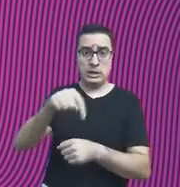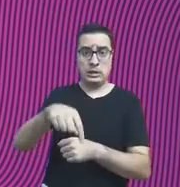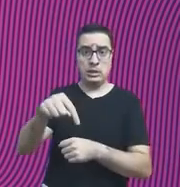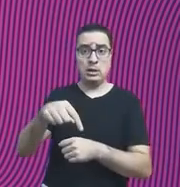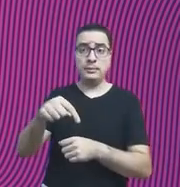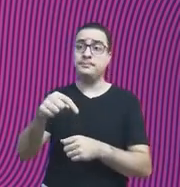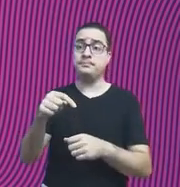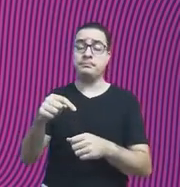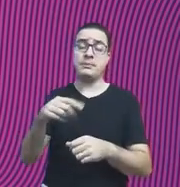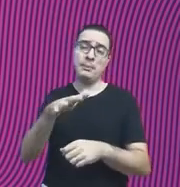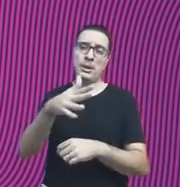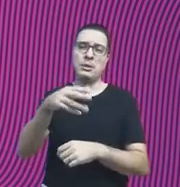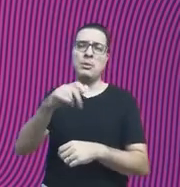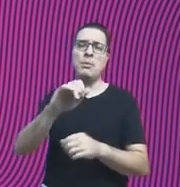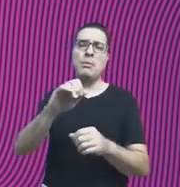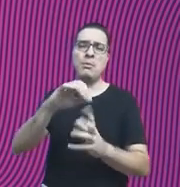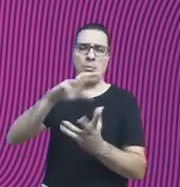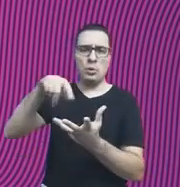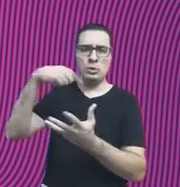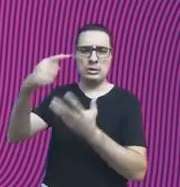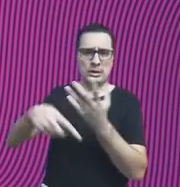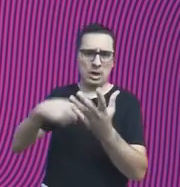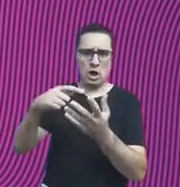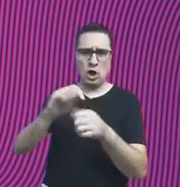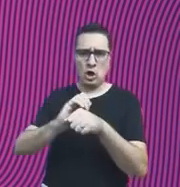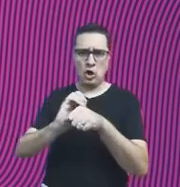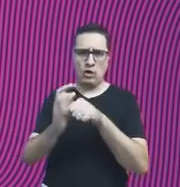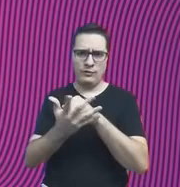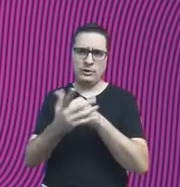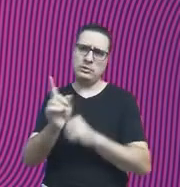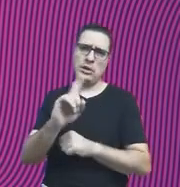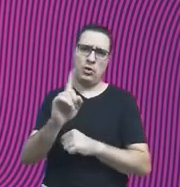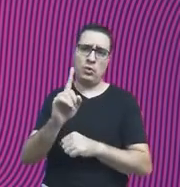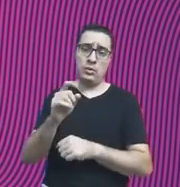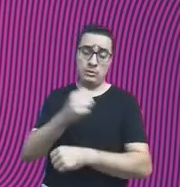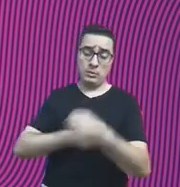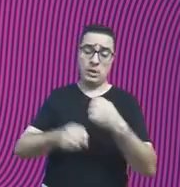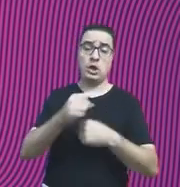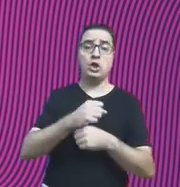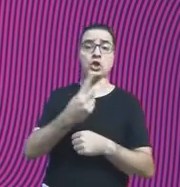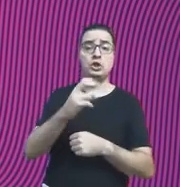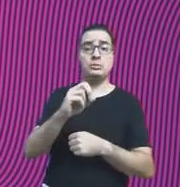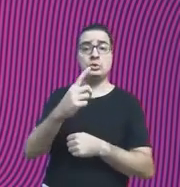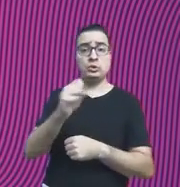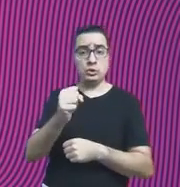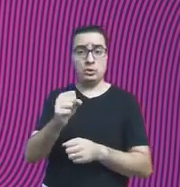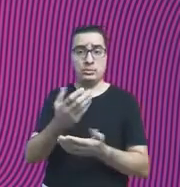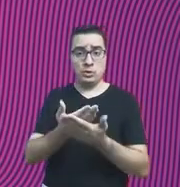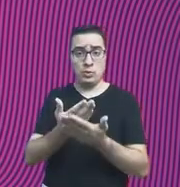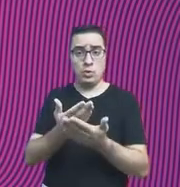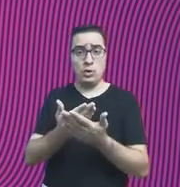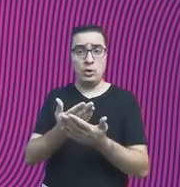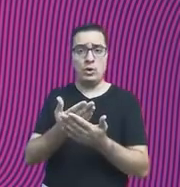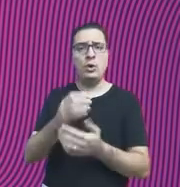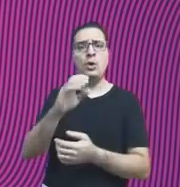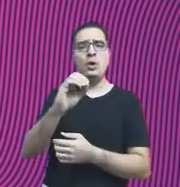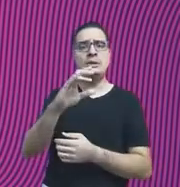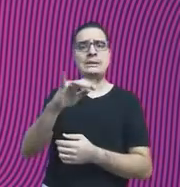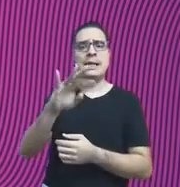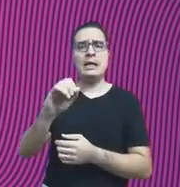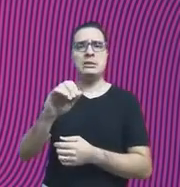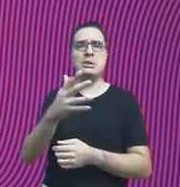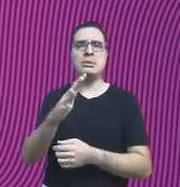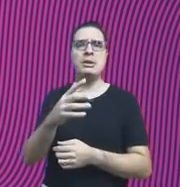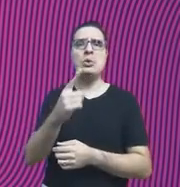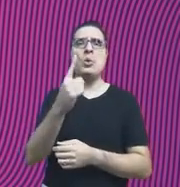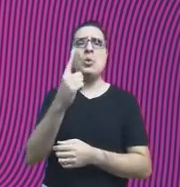é, foi um trabalho realizado em 2018, mostrando que na média mundial do Ocidente, um paciente